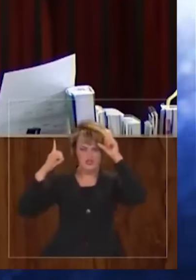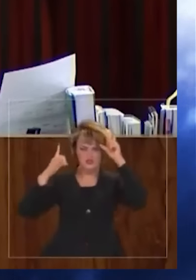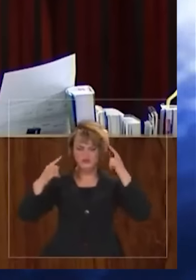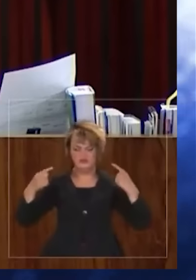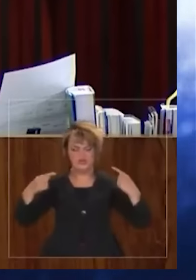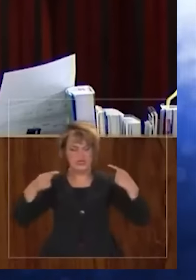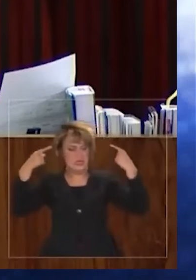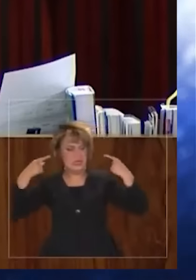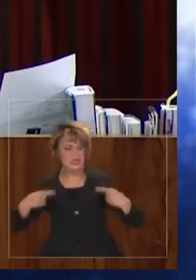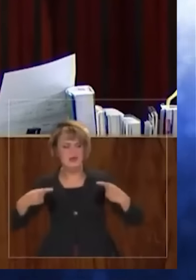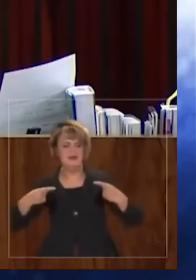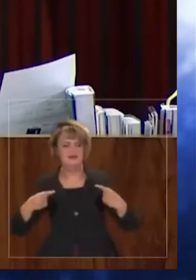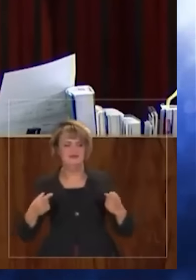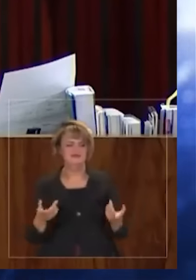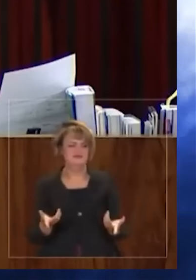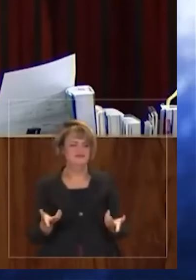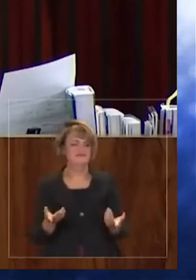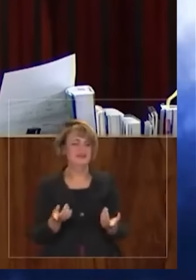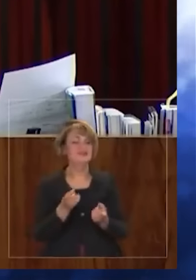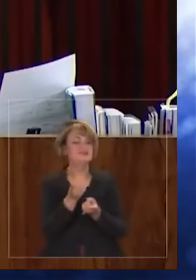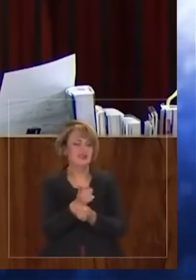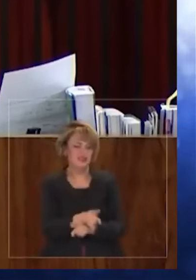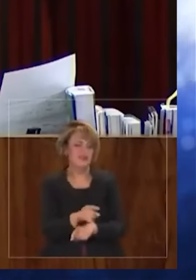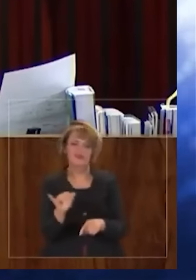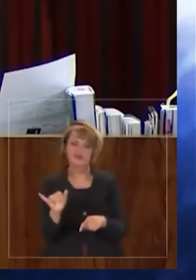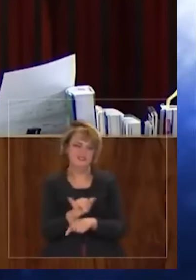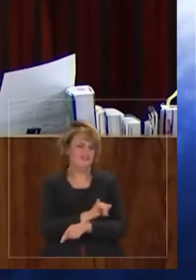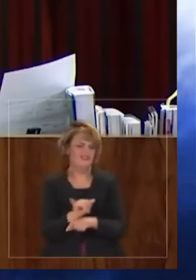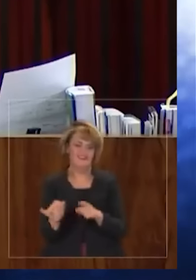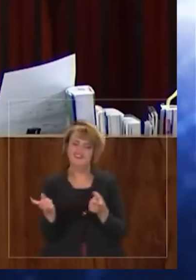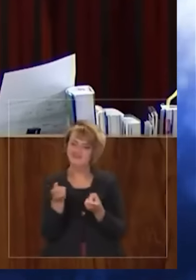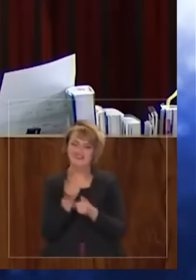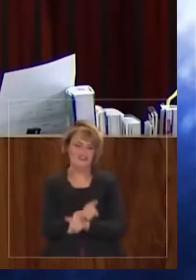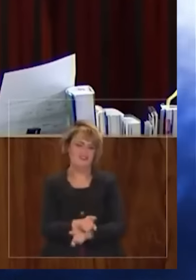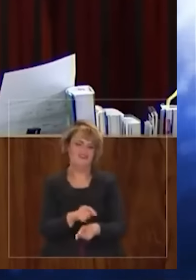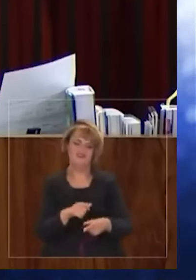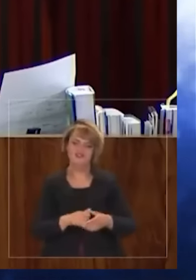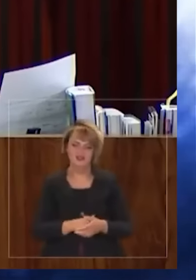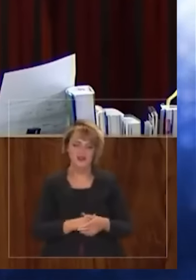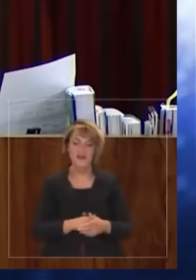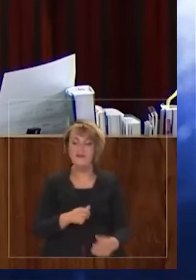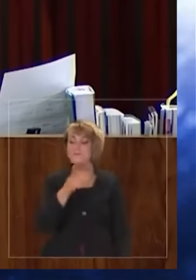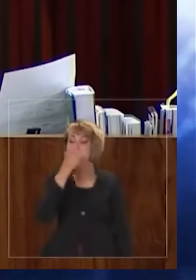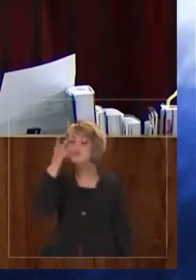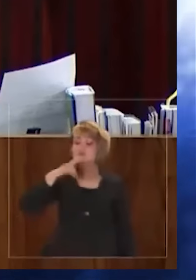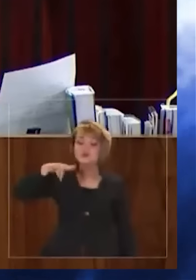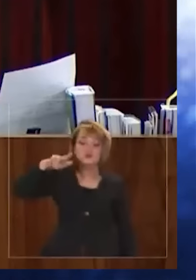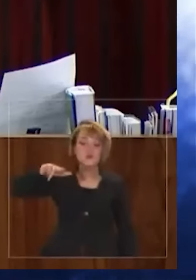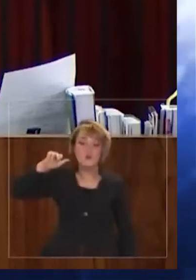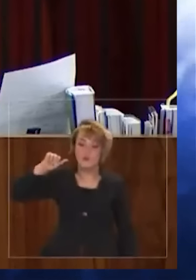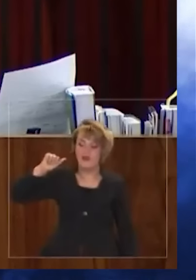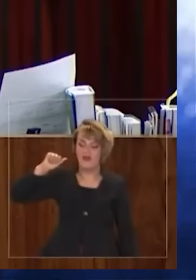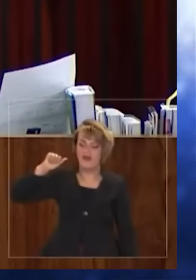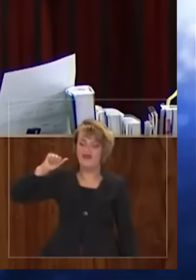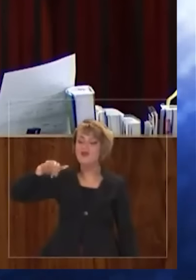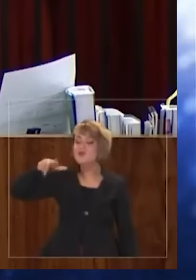não há como achar que pessoas que nunca